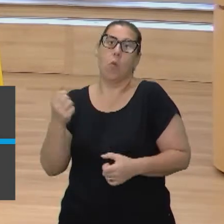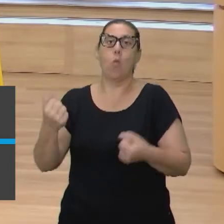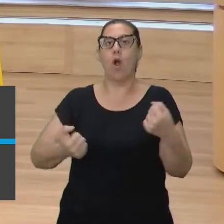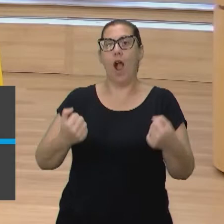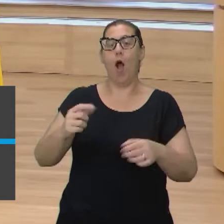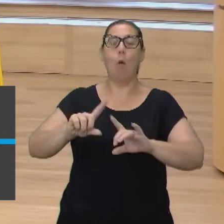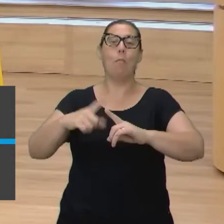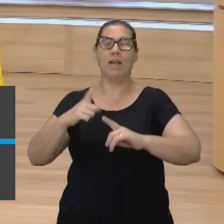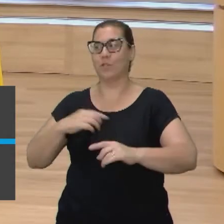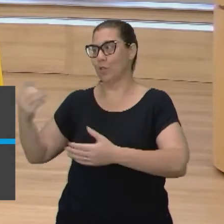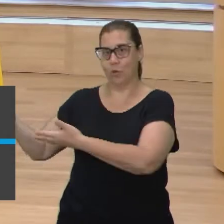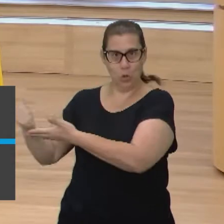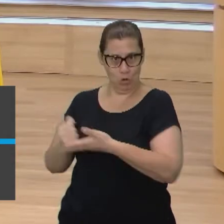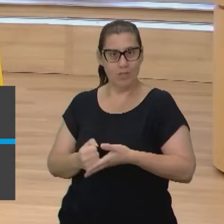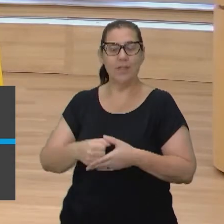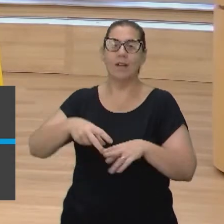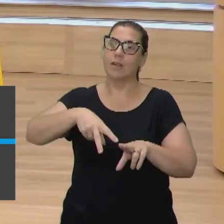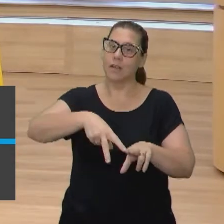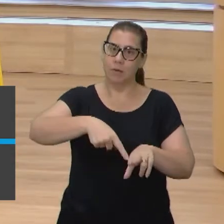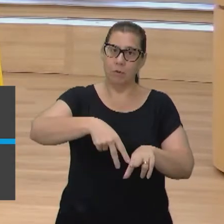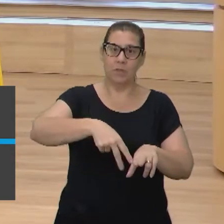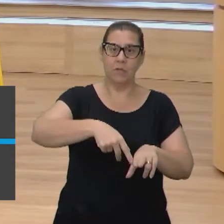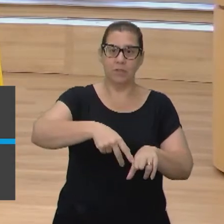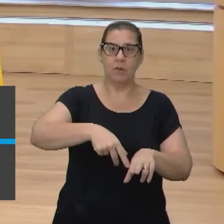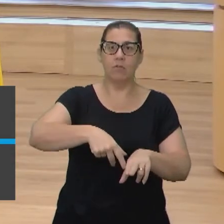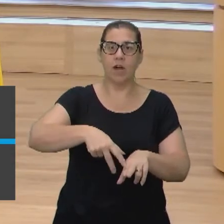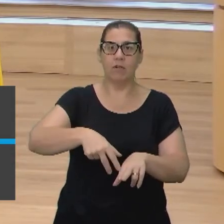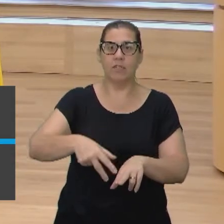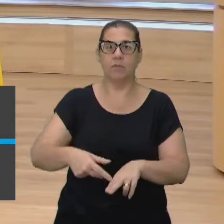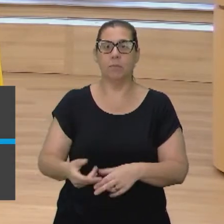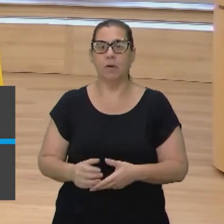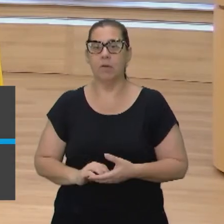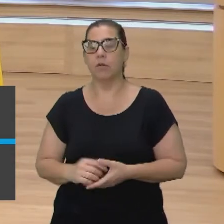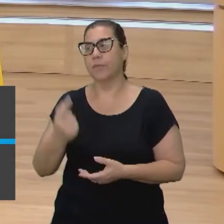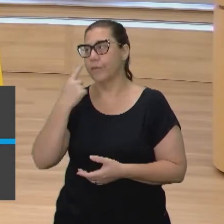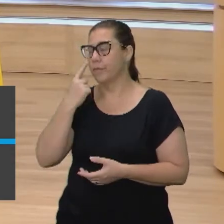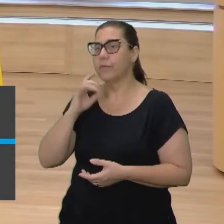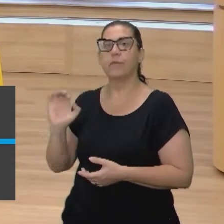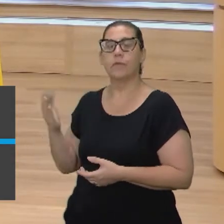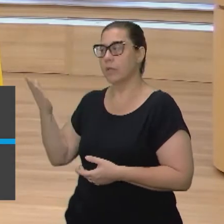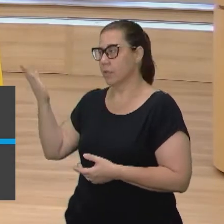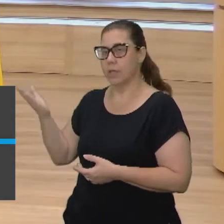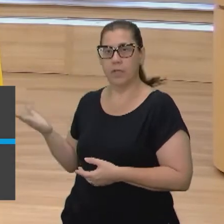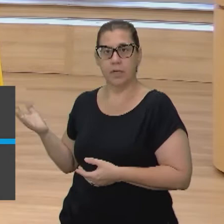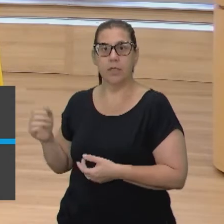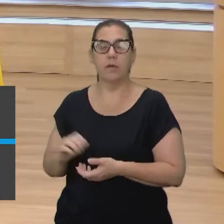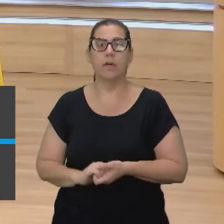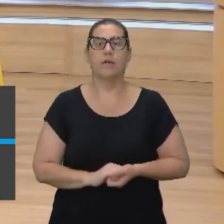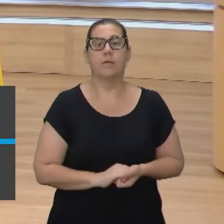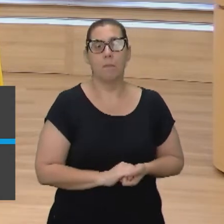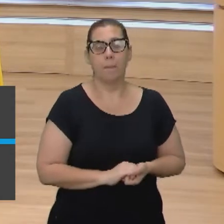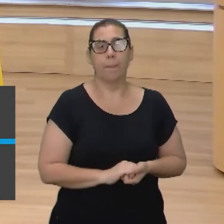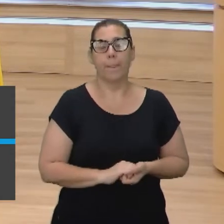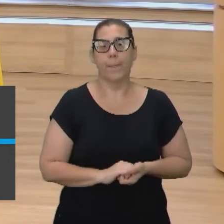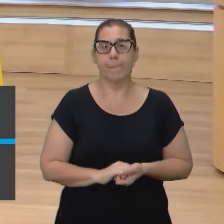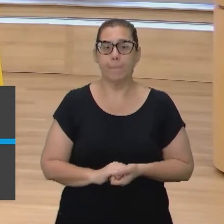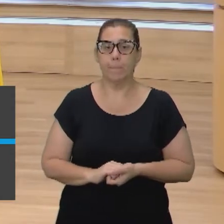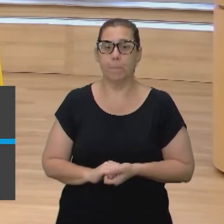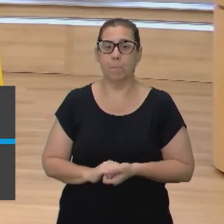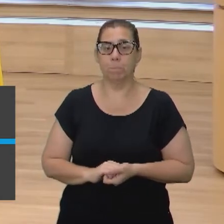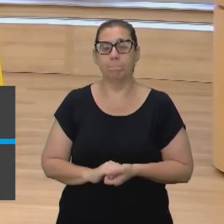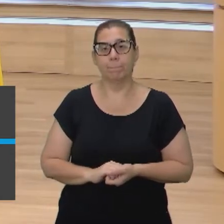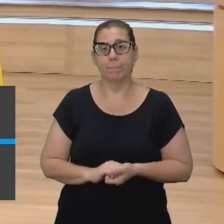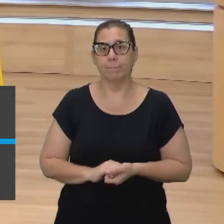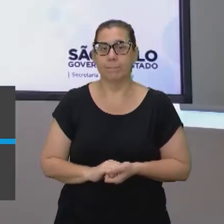tenho um skate. Acho que a gente vai poder ver um pouquinho aí do que aconteceu, beleza? Então vamos lá, gente. Eu vou agora passar aqui